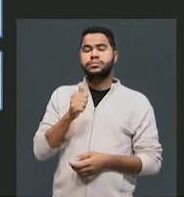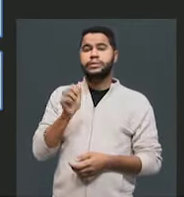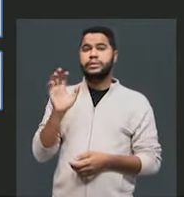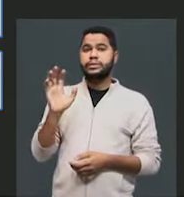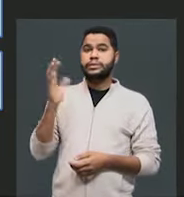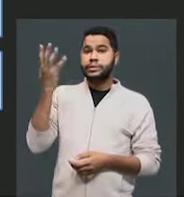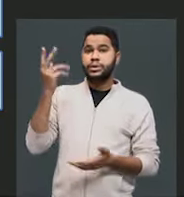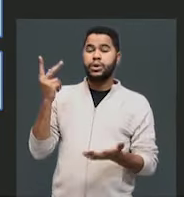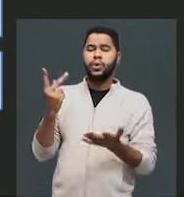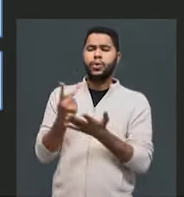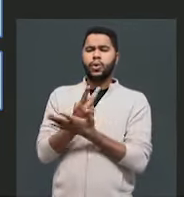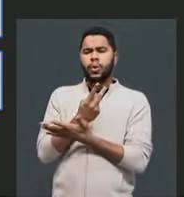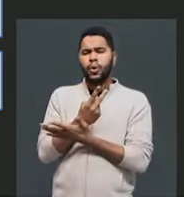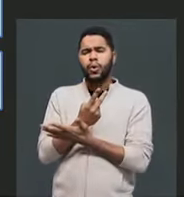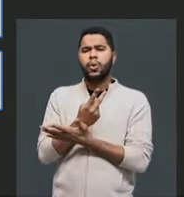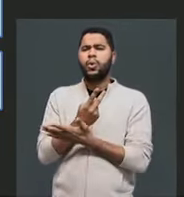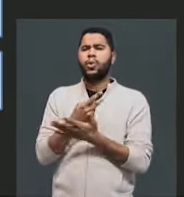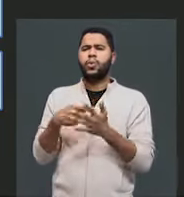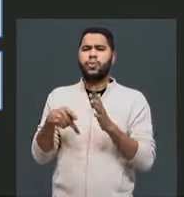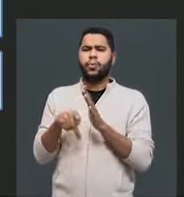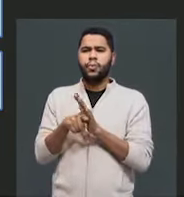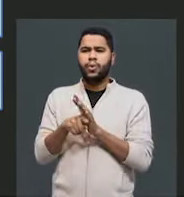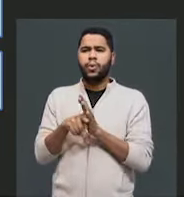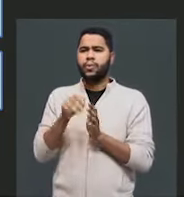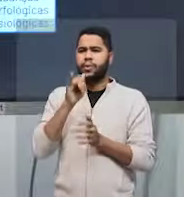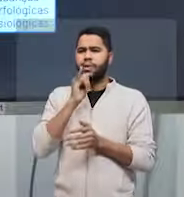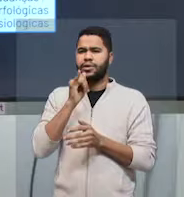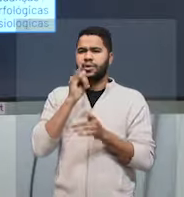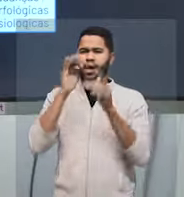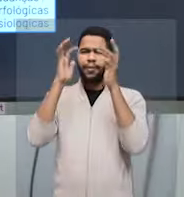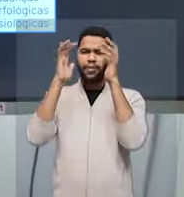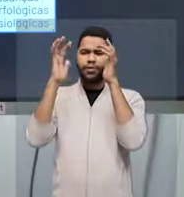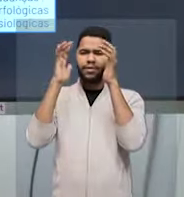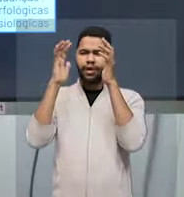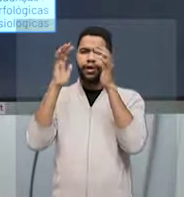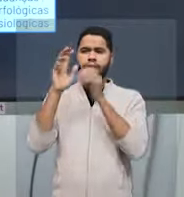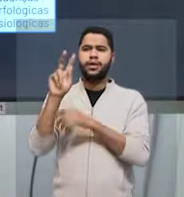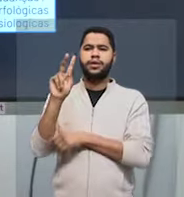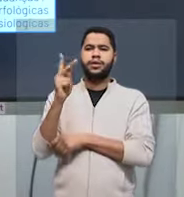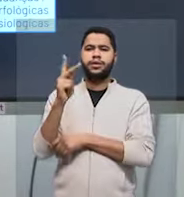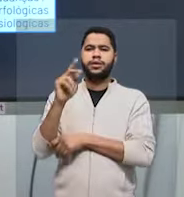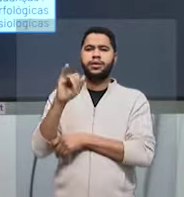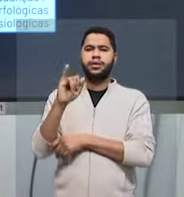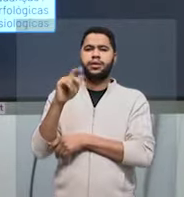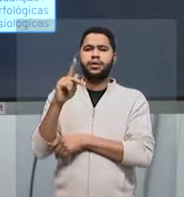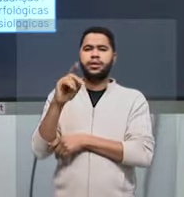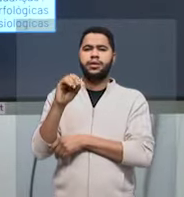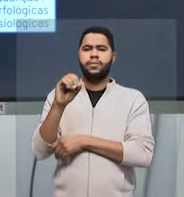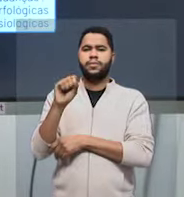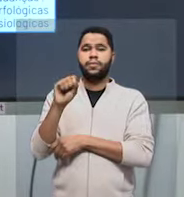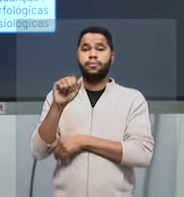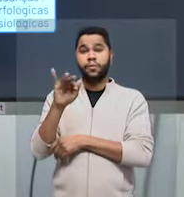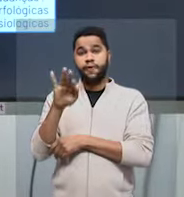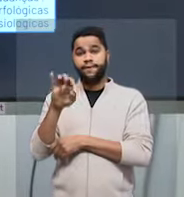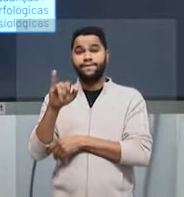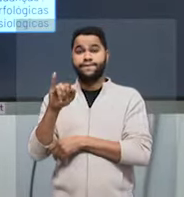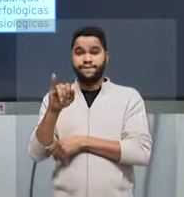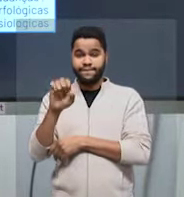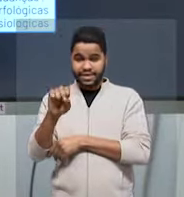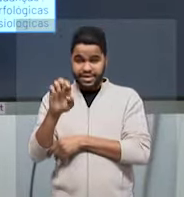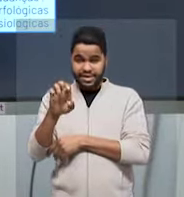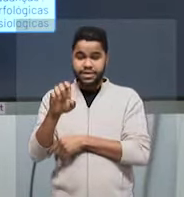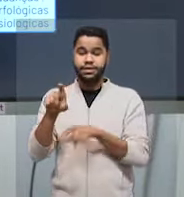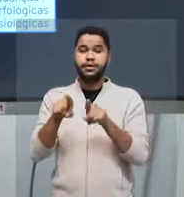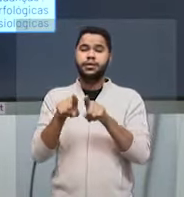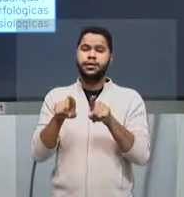que ocorrem lá no encéfalo, na base do cérebro lá, né, na hipófise e também nos ovários, no menino também vai